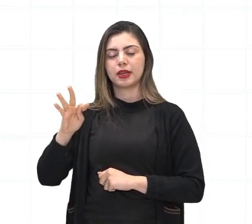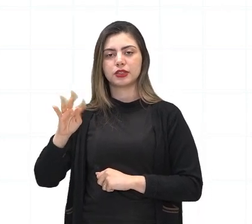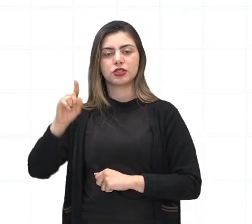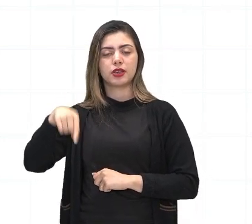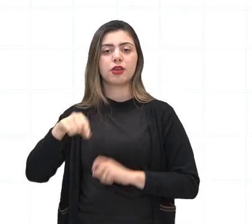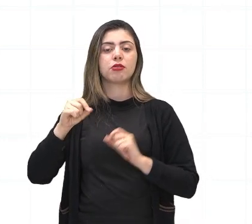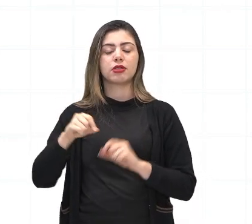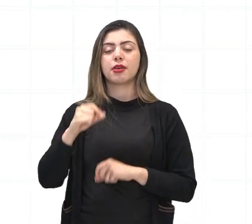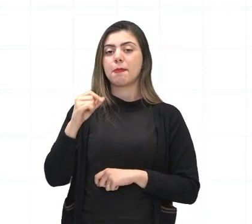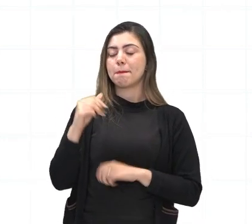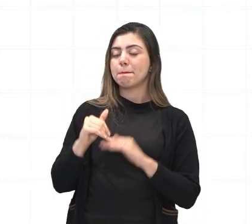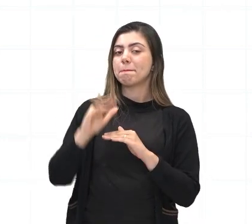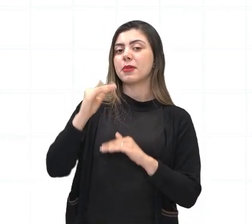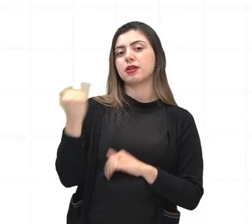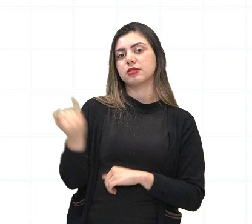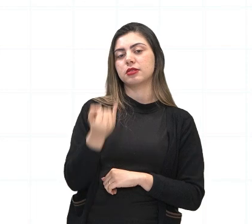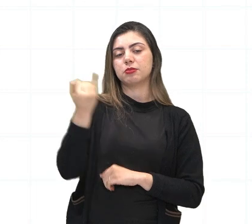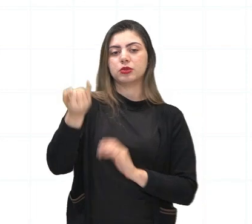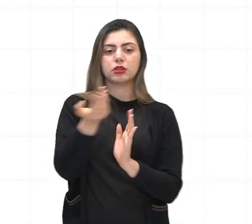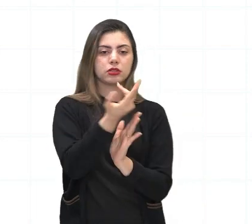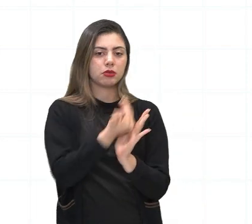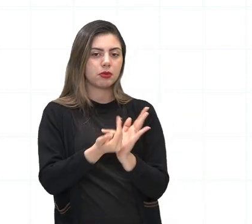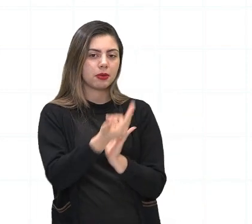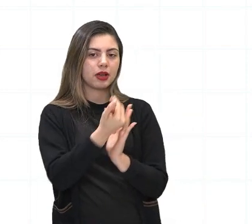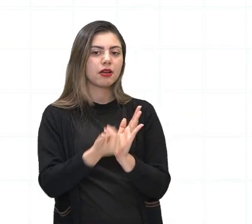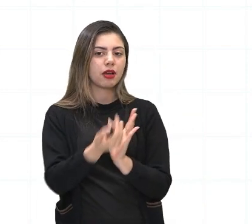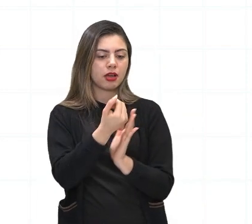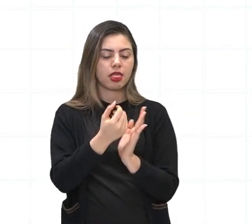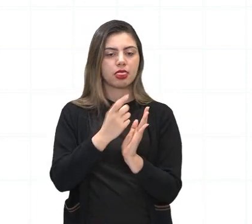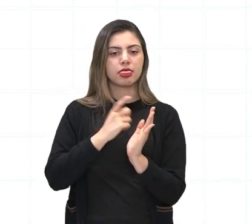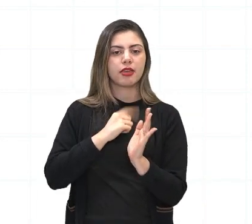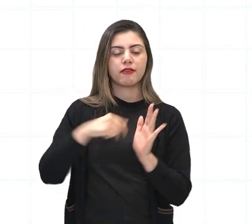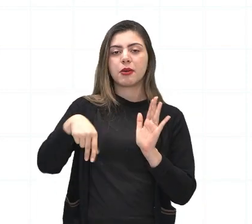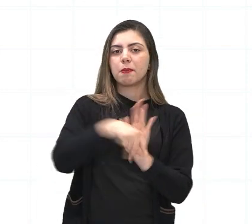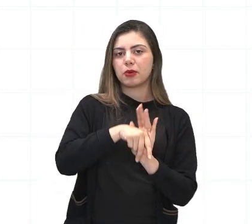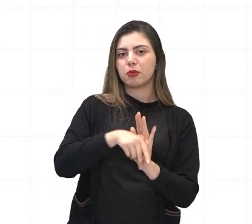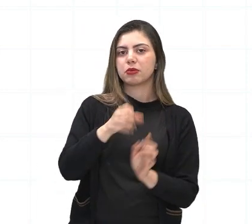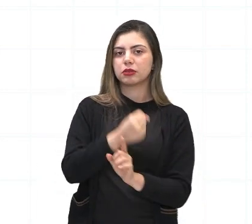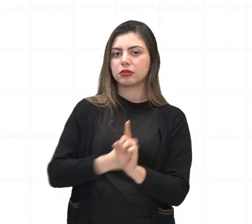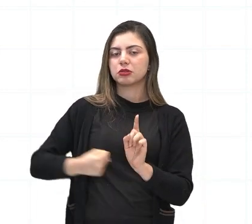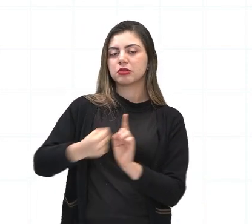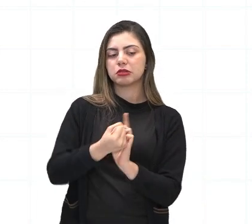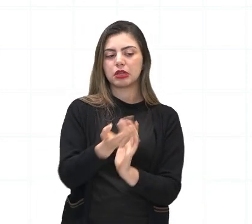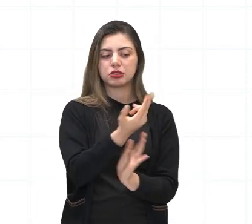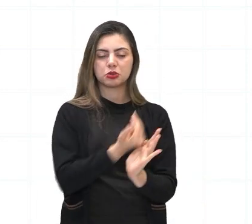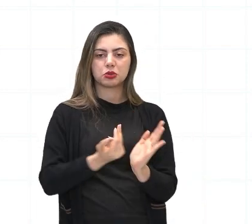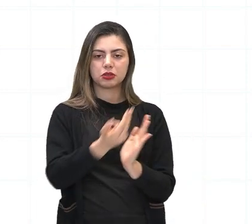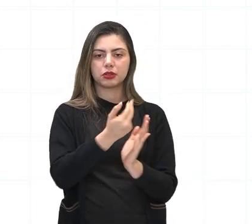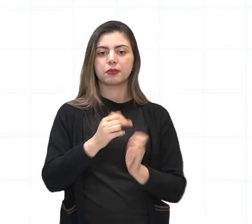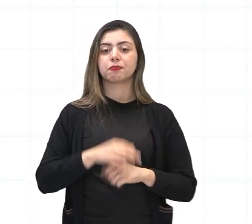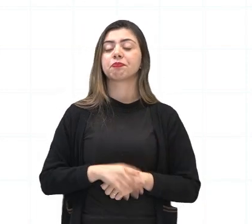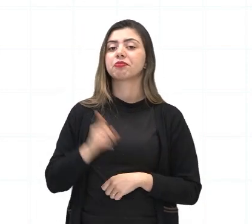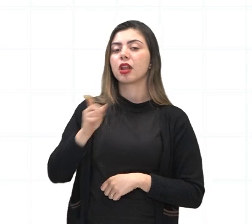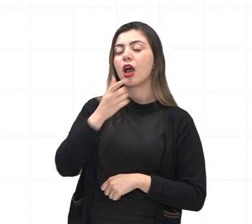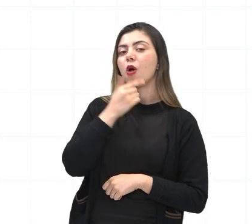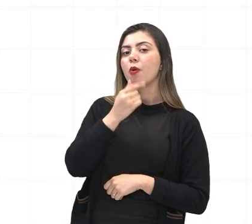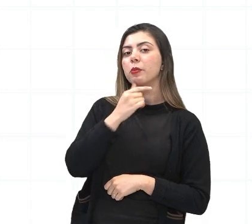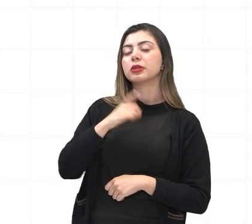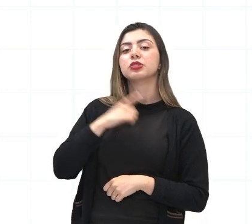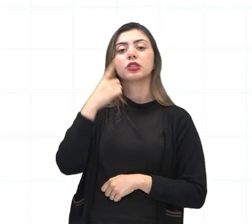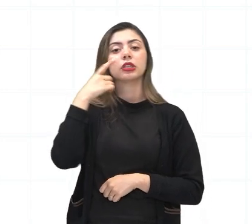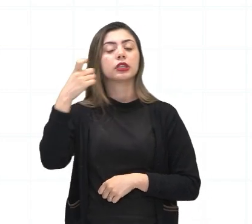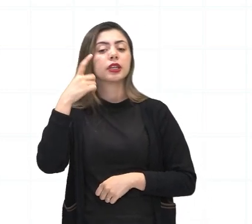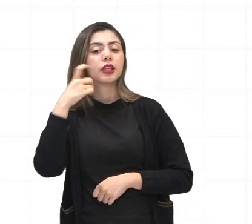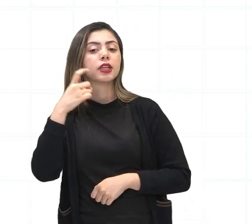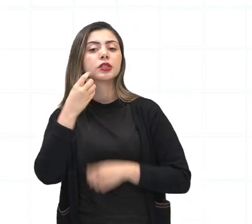atente e criador da estética realista na pintura social colbert demonstrava interesse e